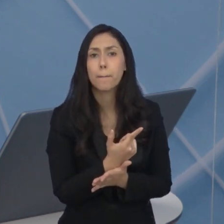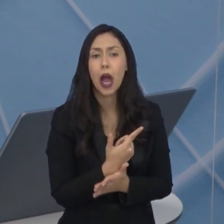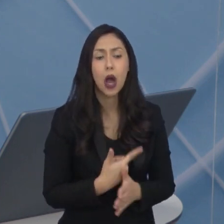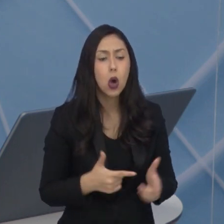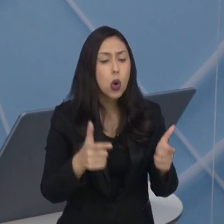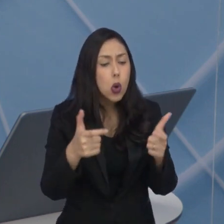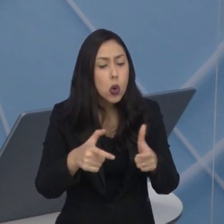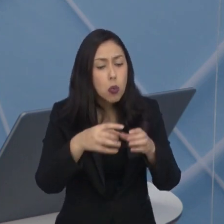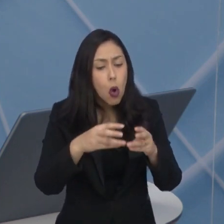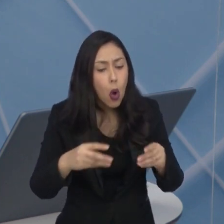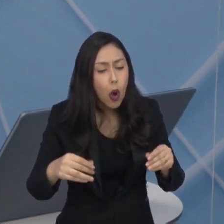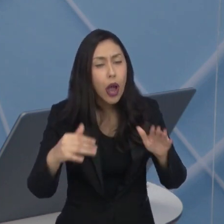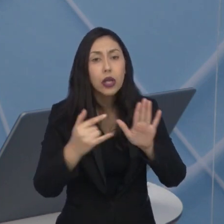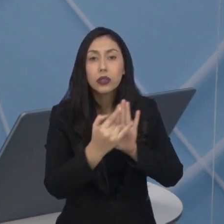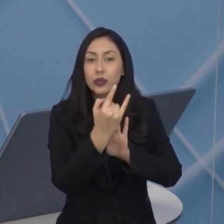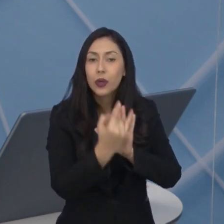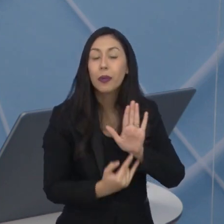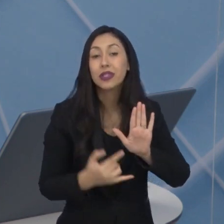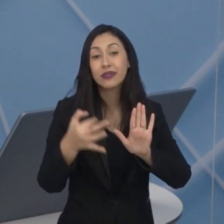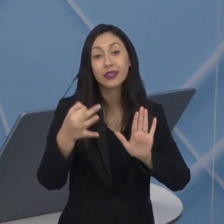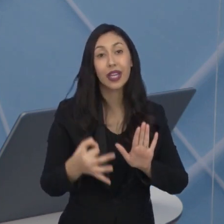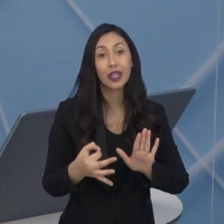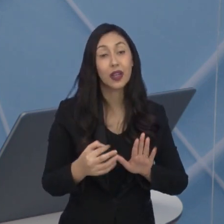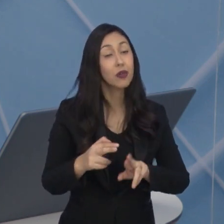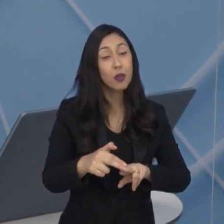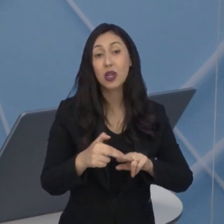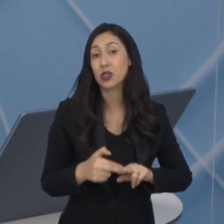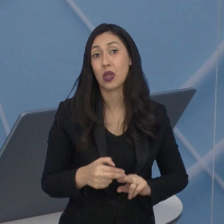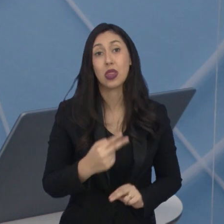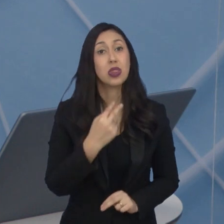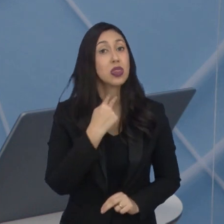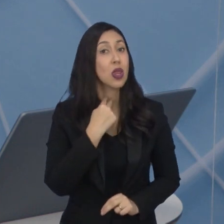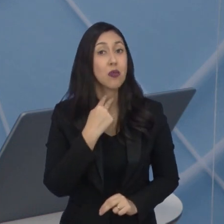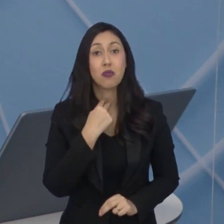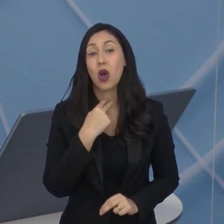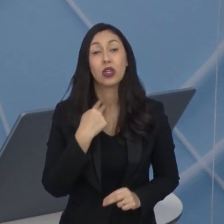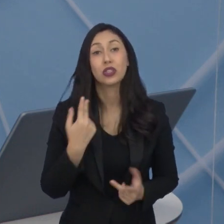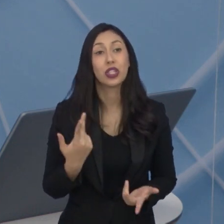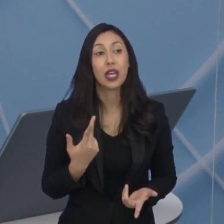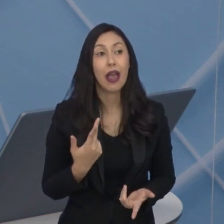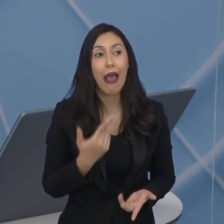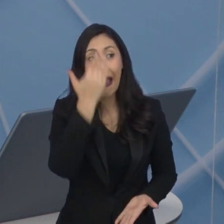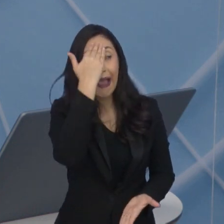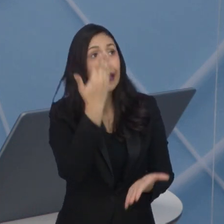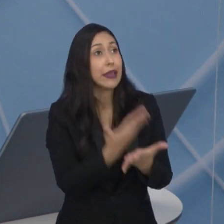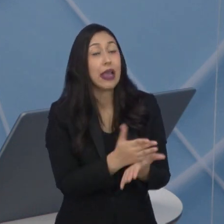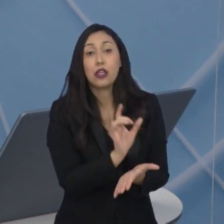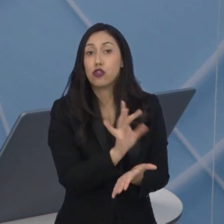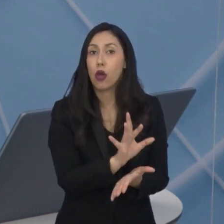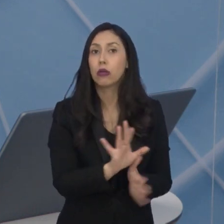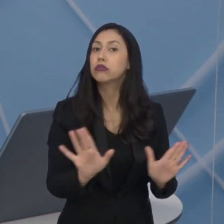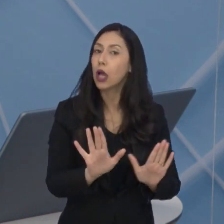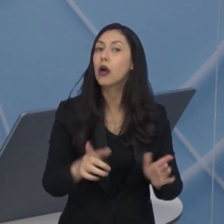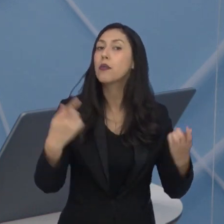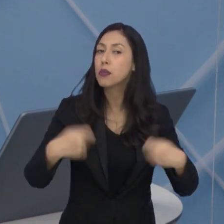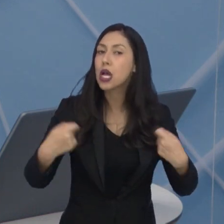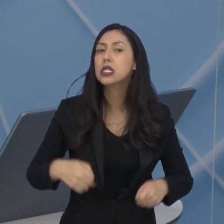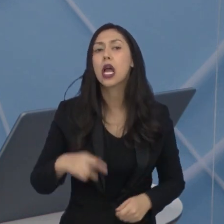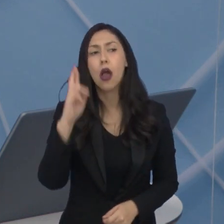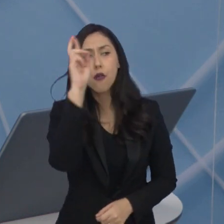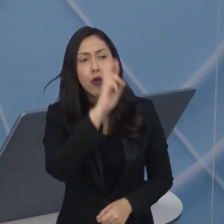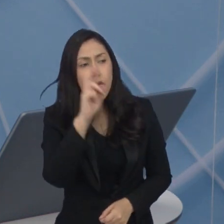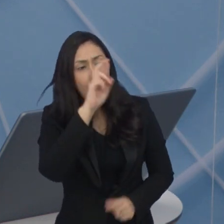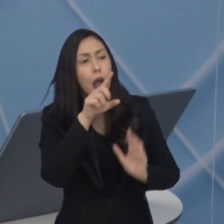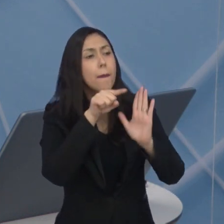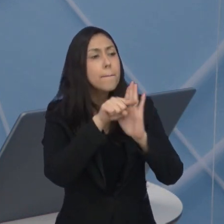área regularizada. Então, infelizmente, não dá para contar com bom senso, tem que realmente fiscalizar tudo certinho, se o